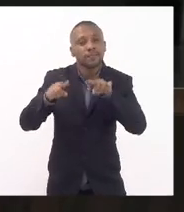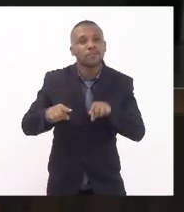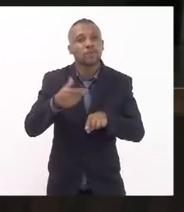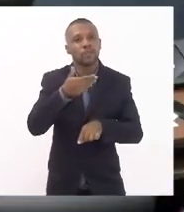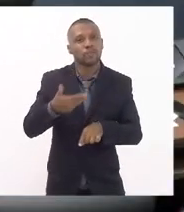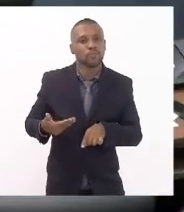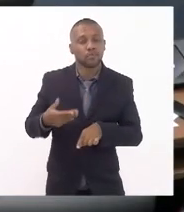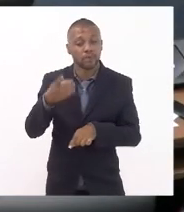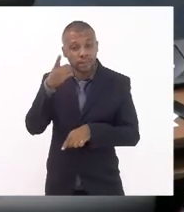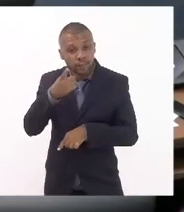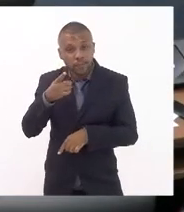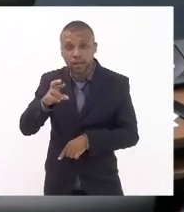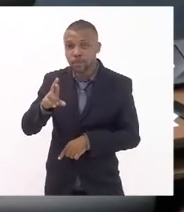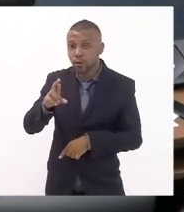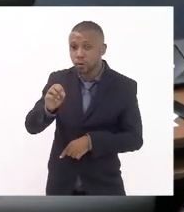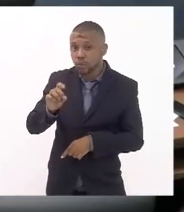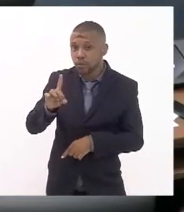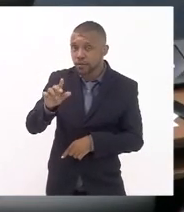Amorim.